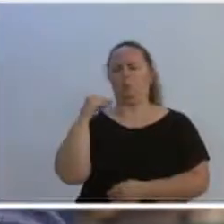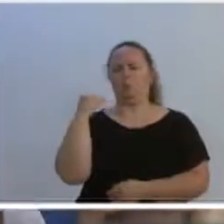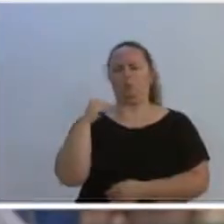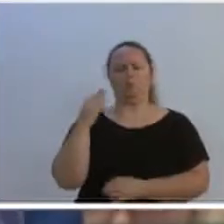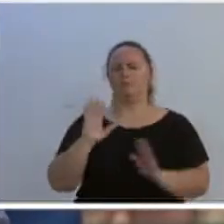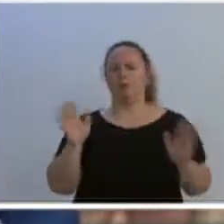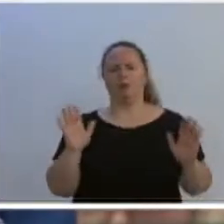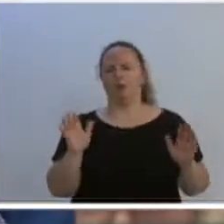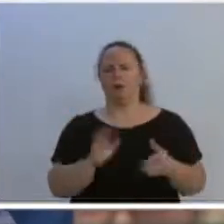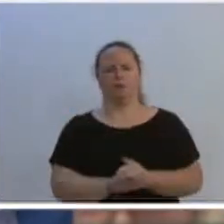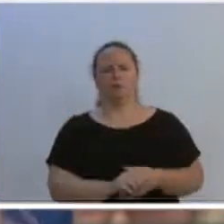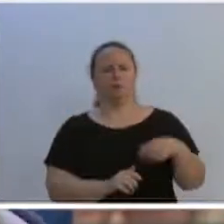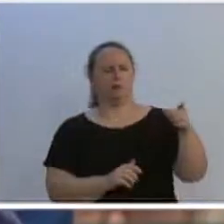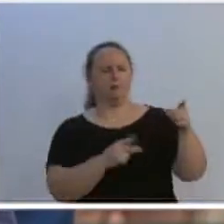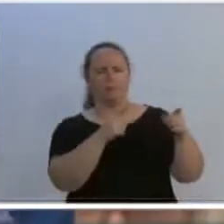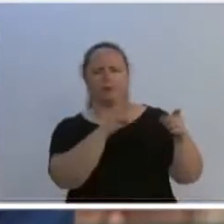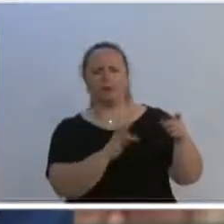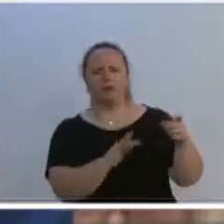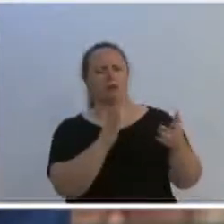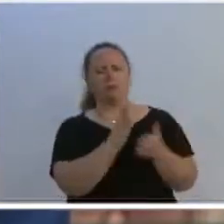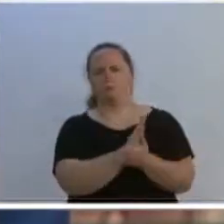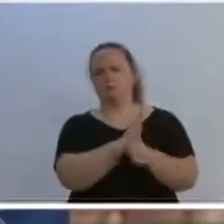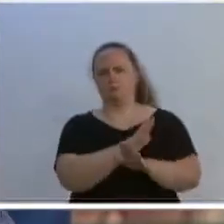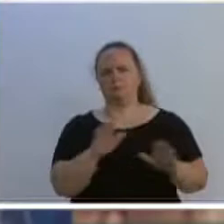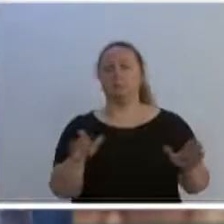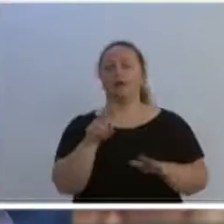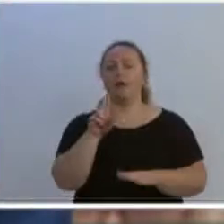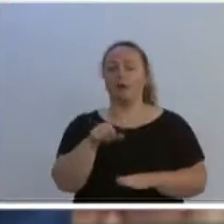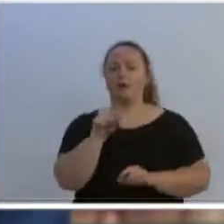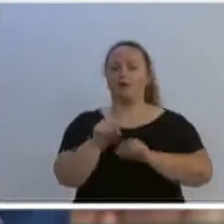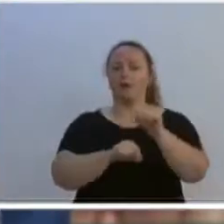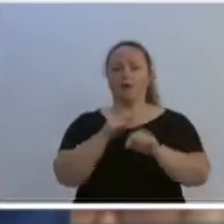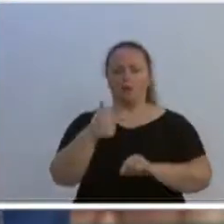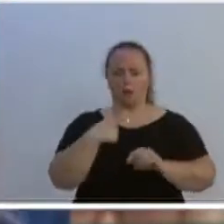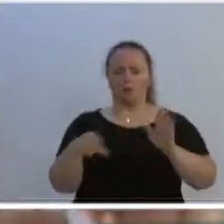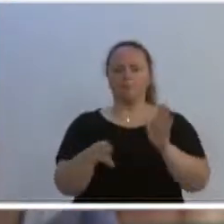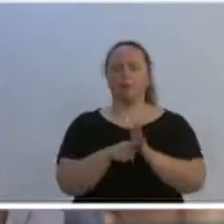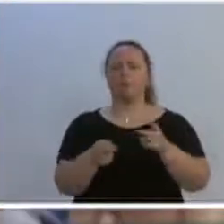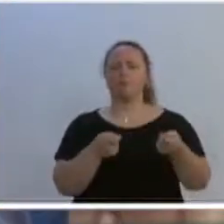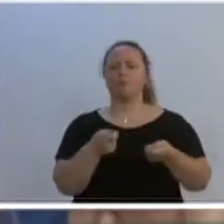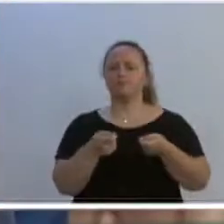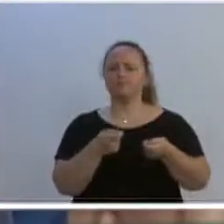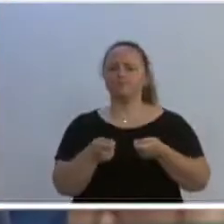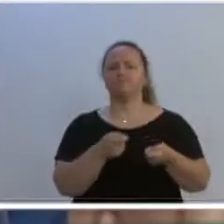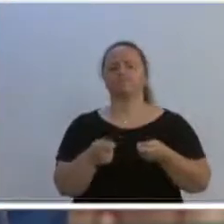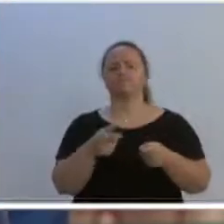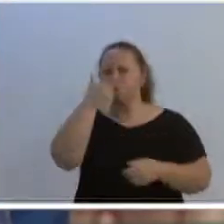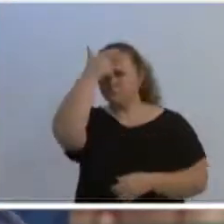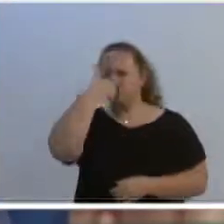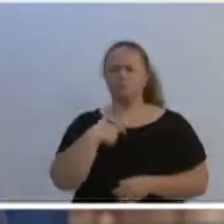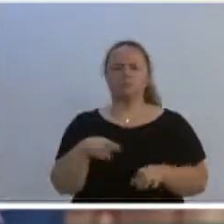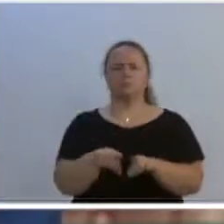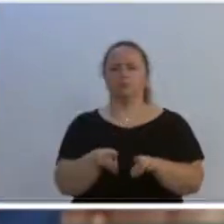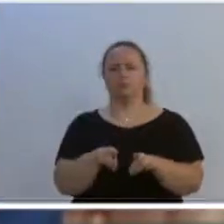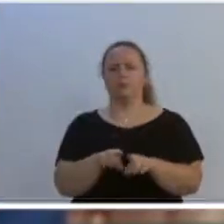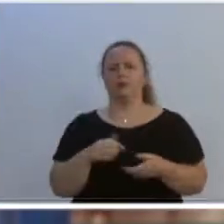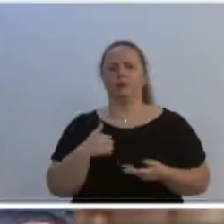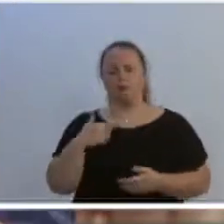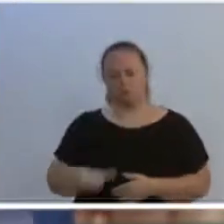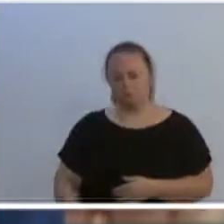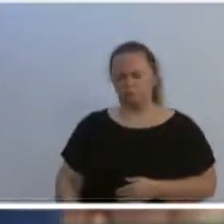o Lula e nem o governo do PT. Foi sim a estabilidade econômica. Como economista, eu posso falar isso com toda tranquilidade. E como pessoa também criada e